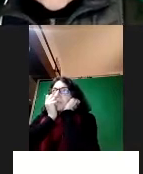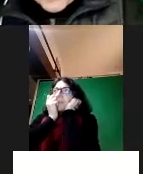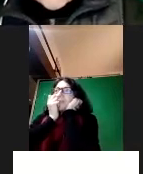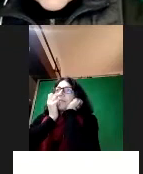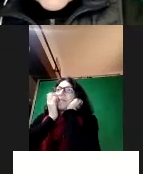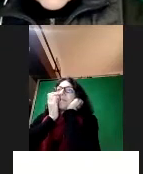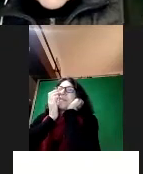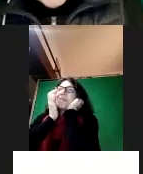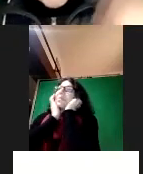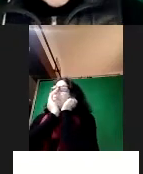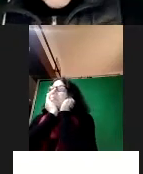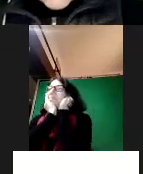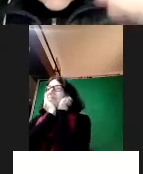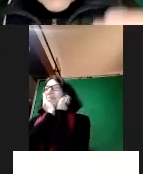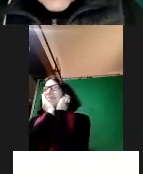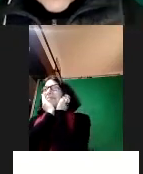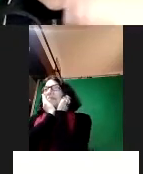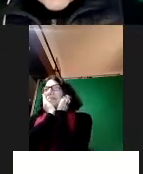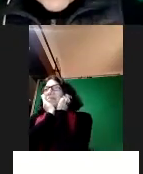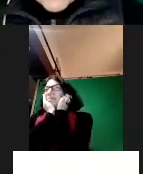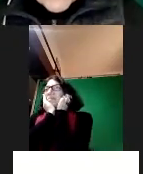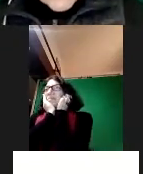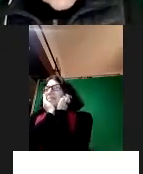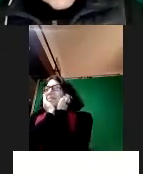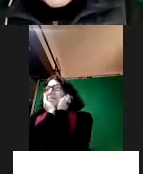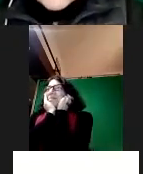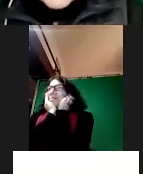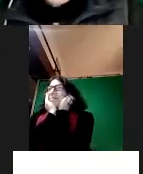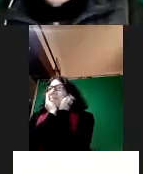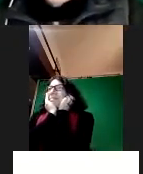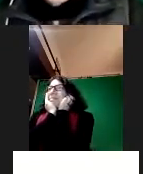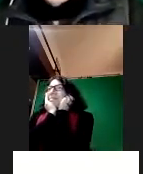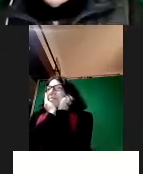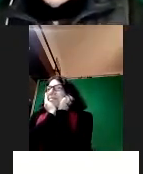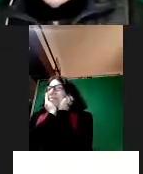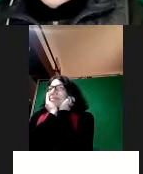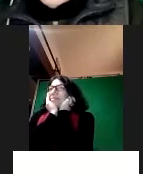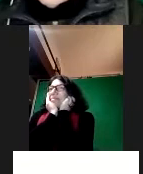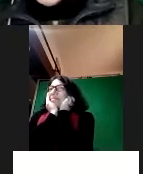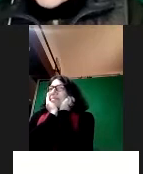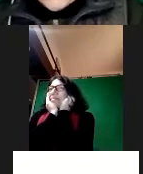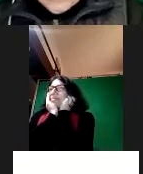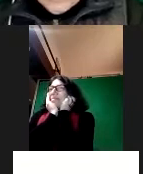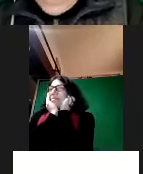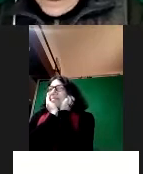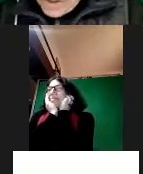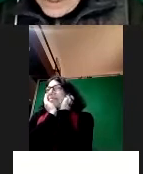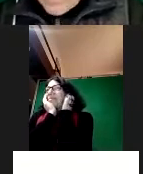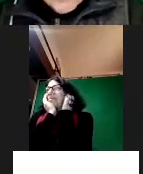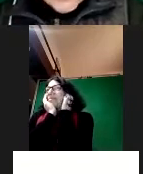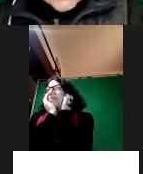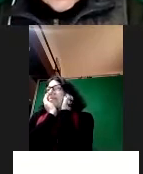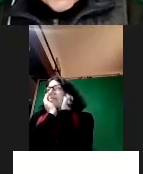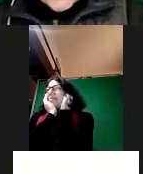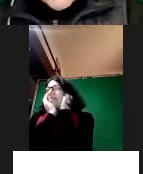da própria chapa do vidro e, portanto, chegámos a